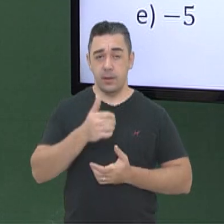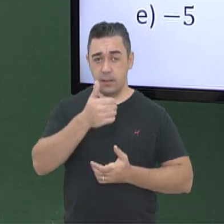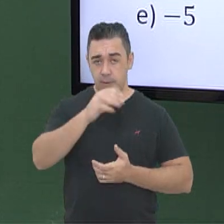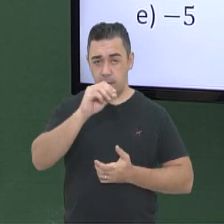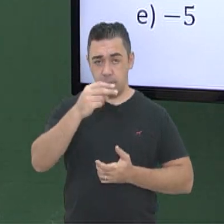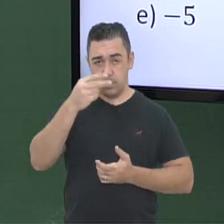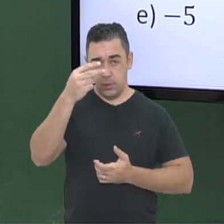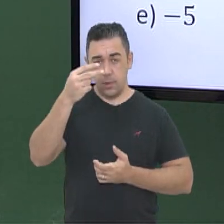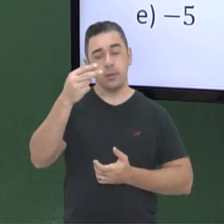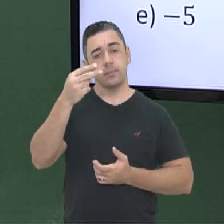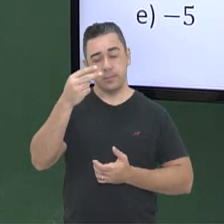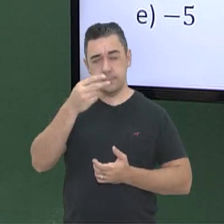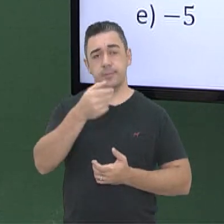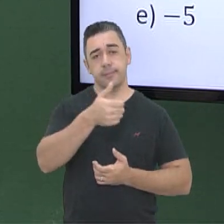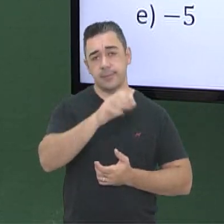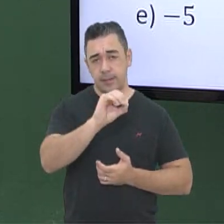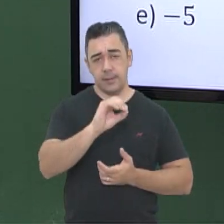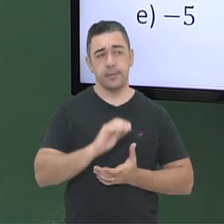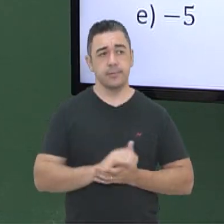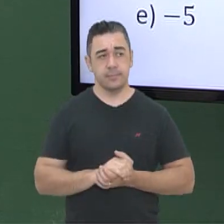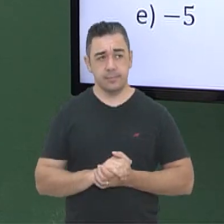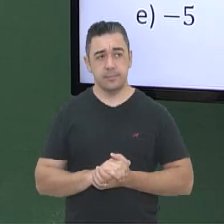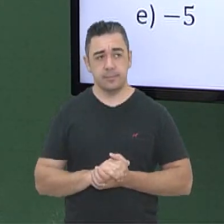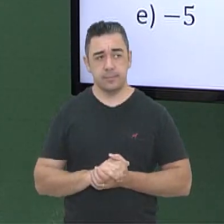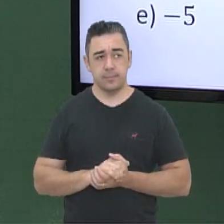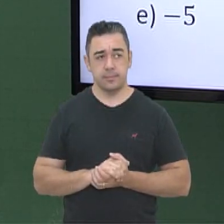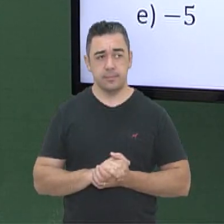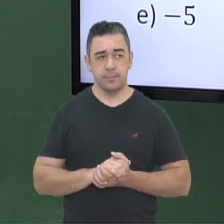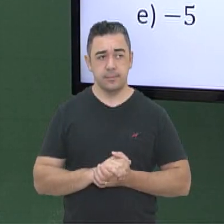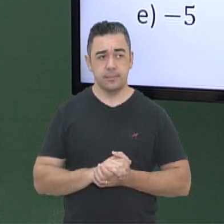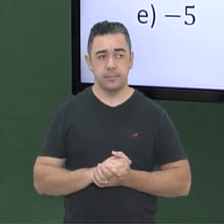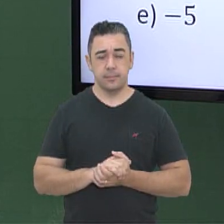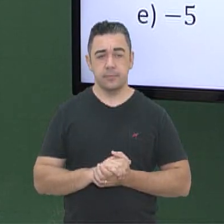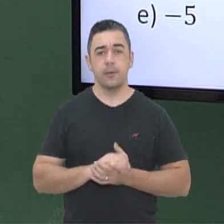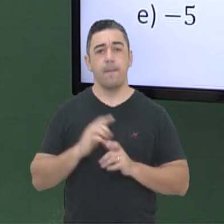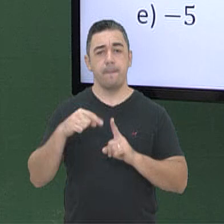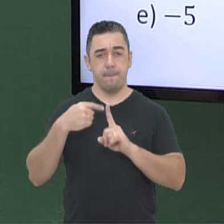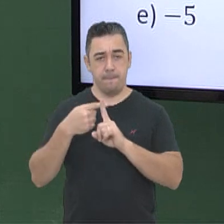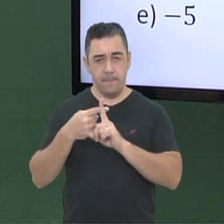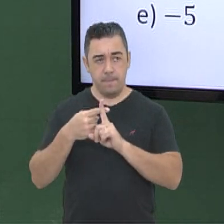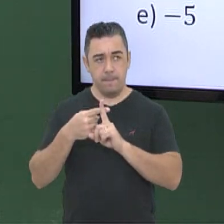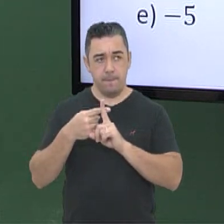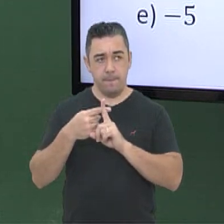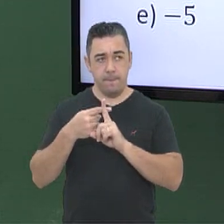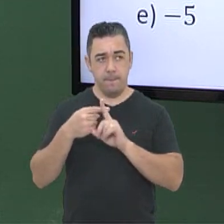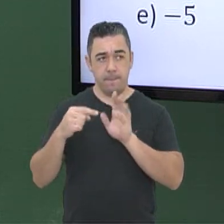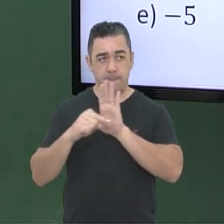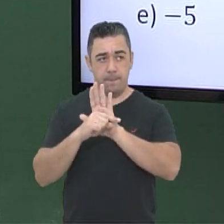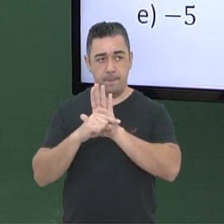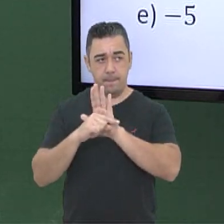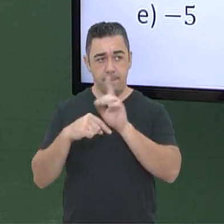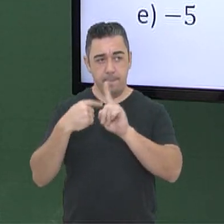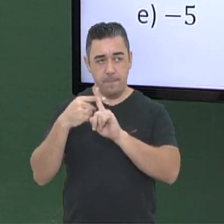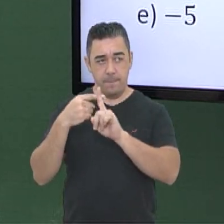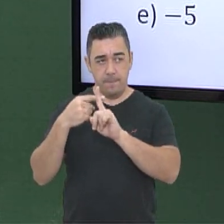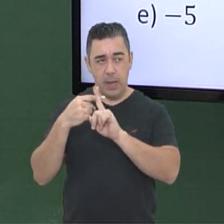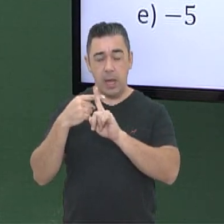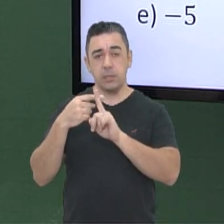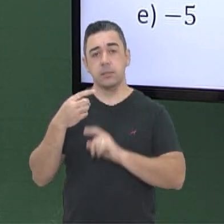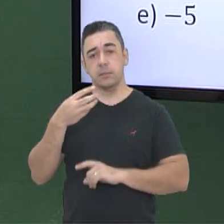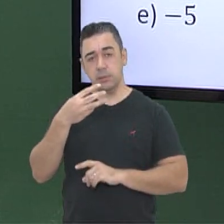quadrada de 10 ao quadrado, some o quadrado com a raiz, vai ficar 10. Menos, aliás, aqui é mais,